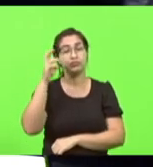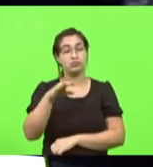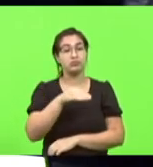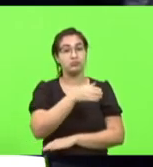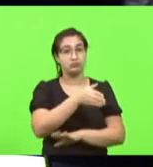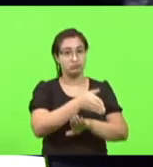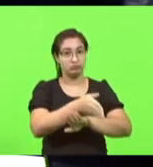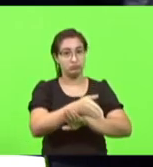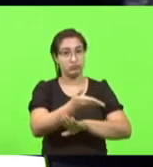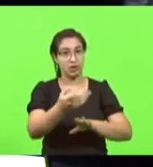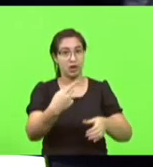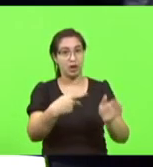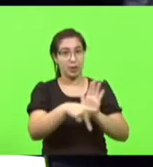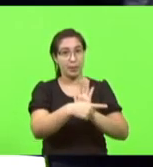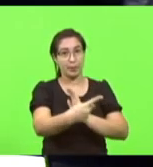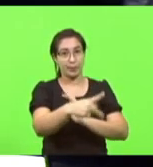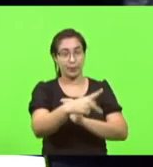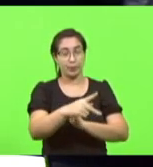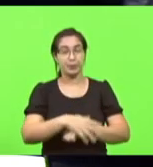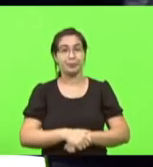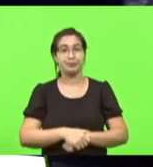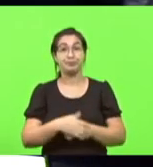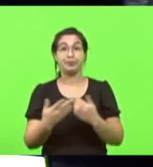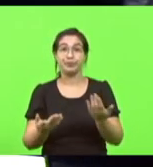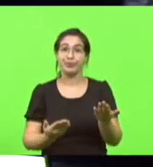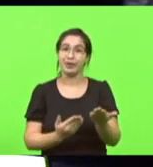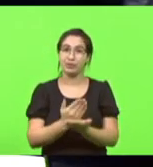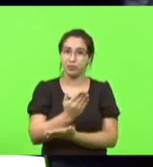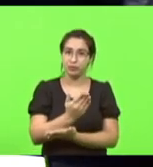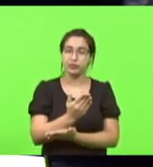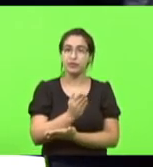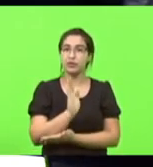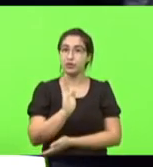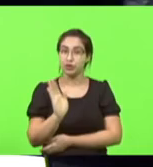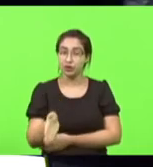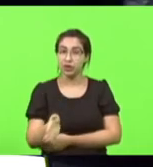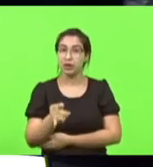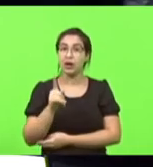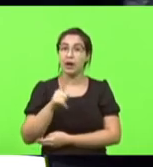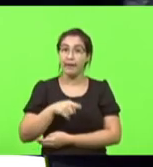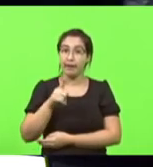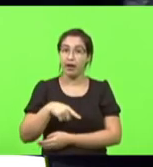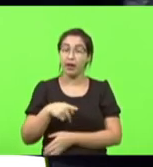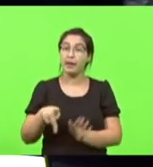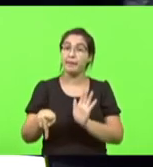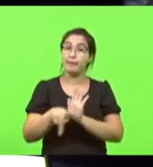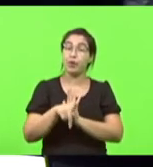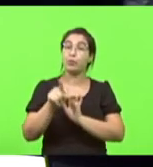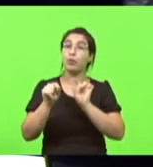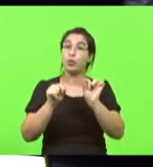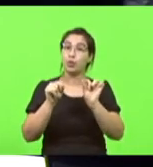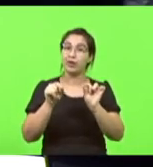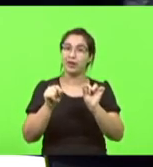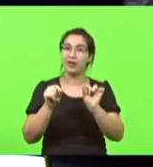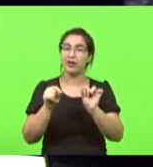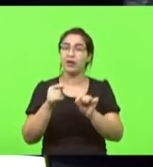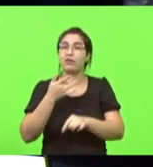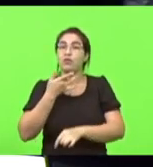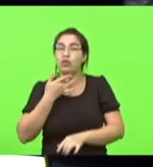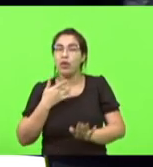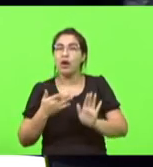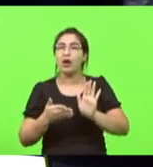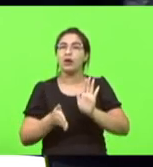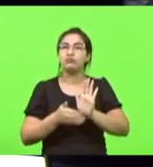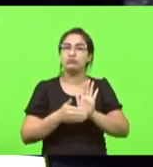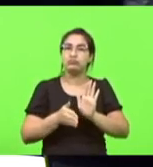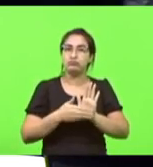nós aprovamos aqui, colegas deputados e deputadas, ele é oriundo, a intenção, a proposição